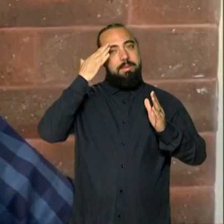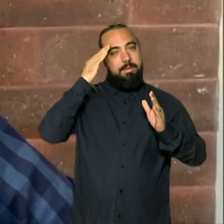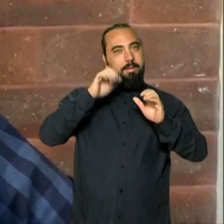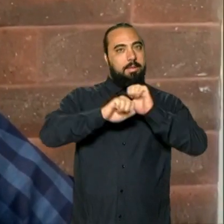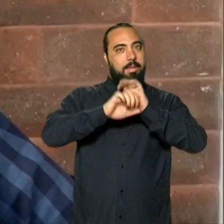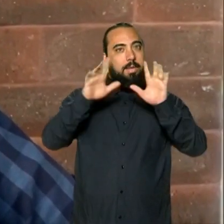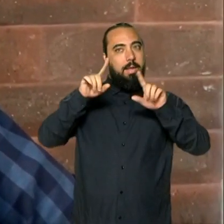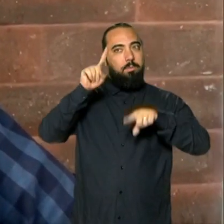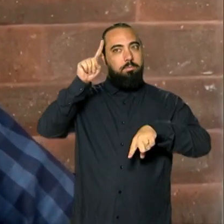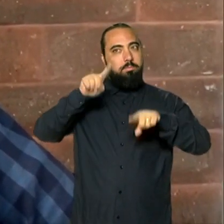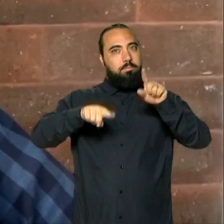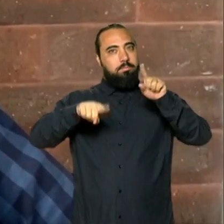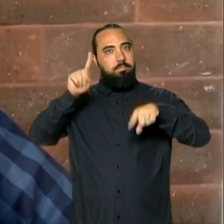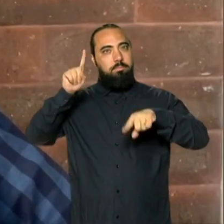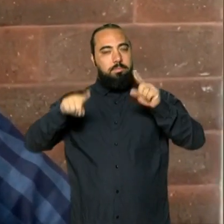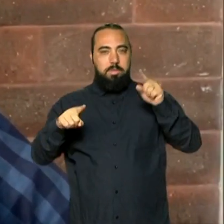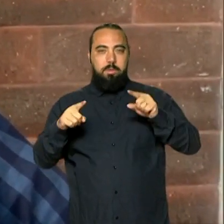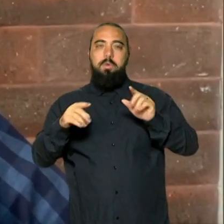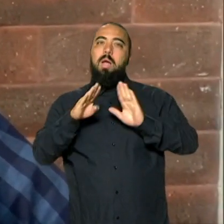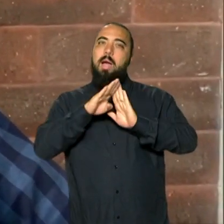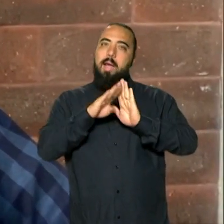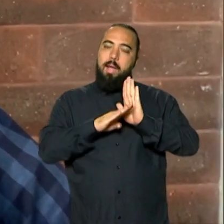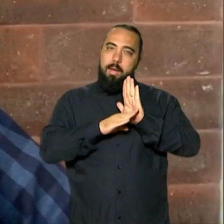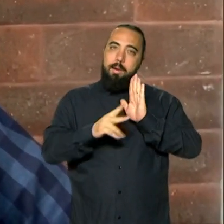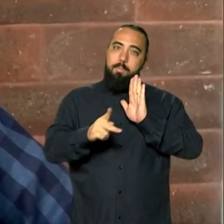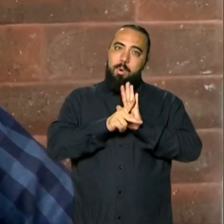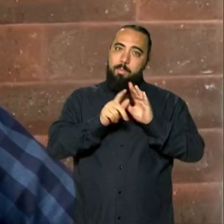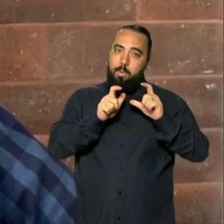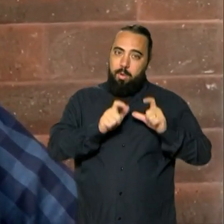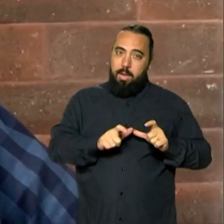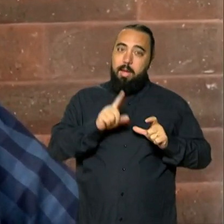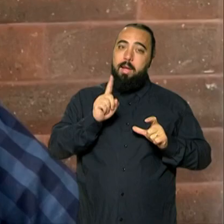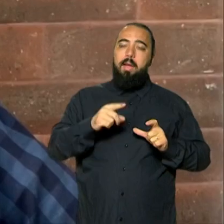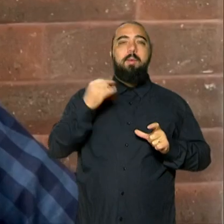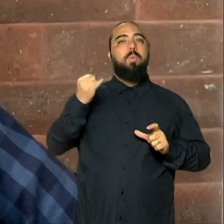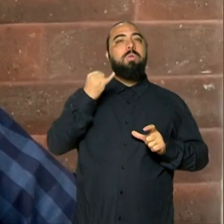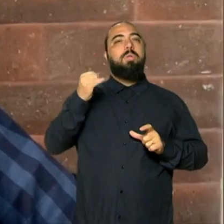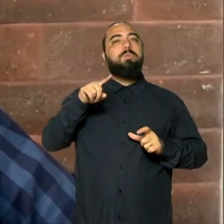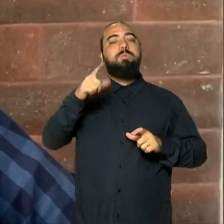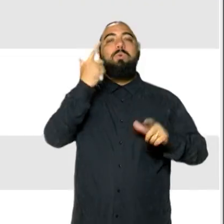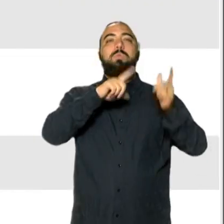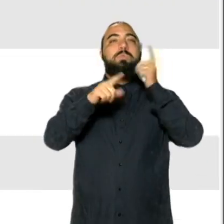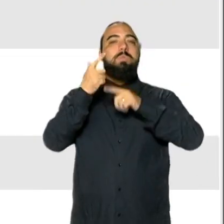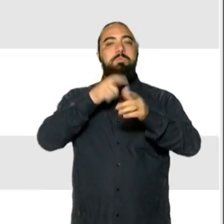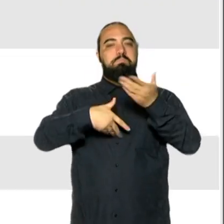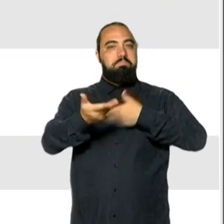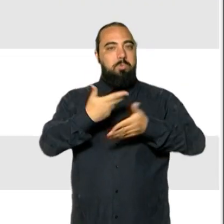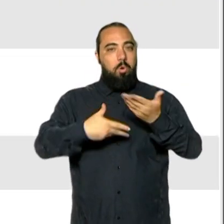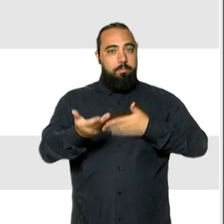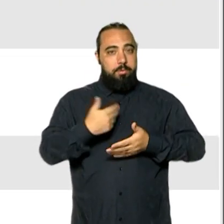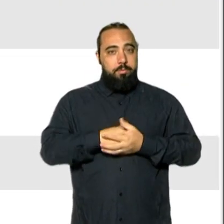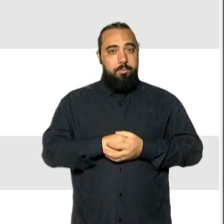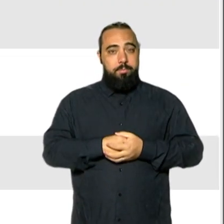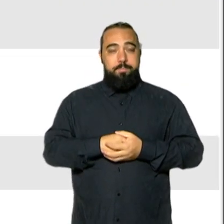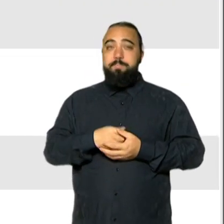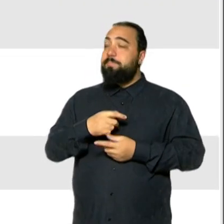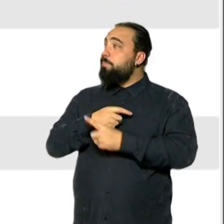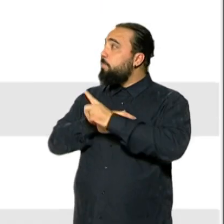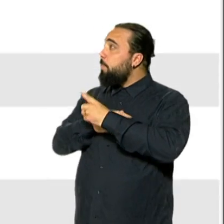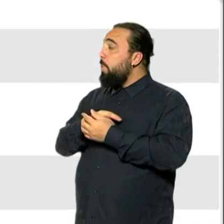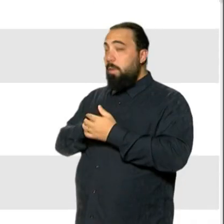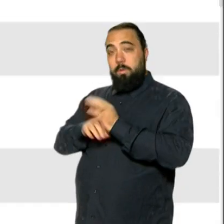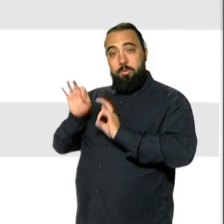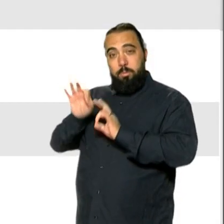nuances, as normas que existem no local, que é importante para você conseguir ter um ótimo convívio. O projeto Briotech, da